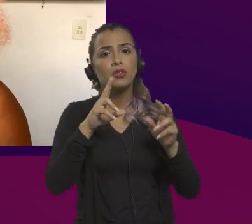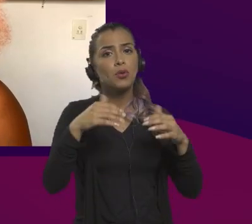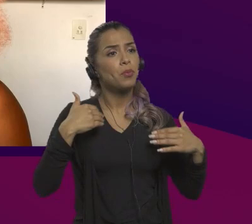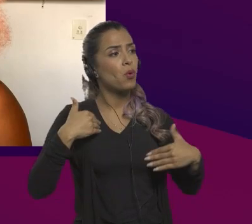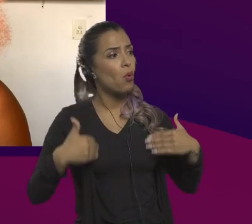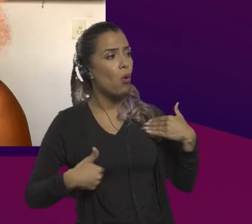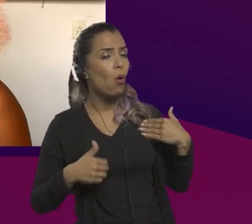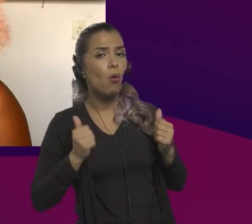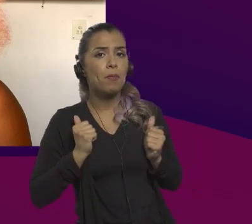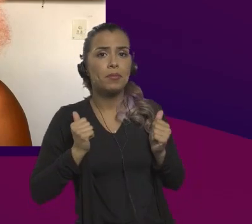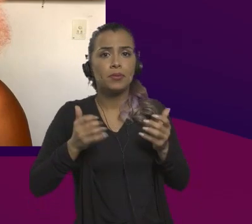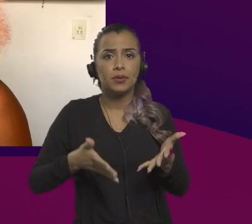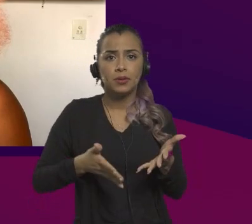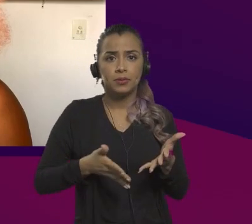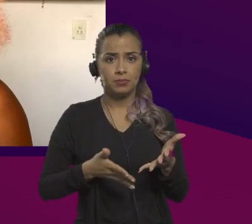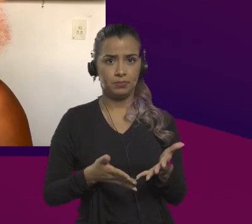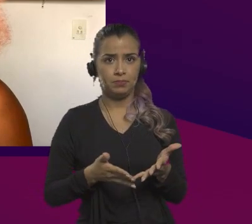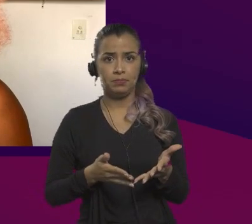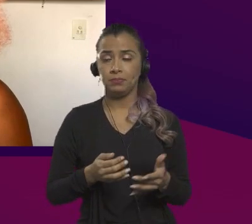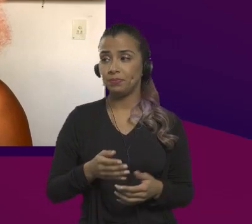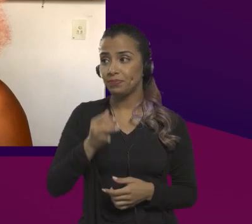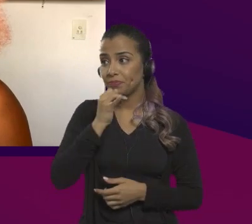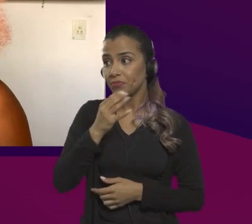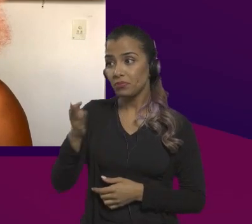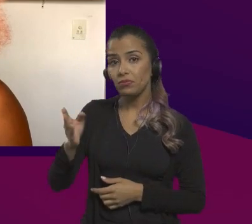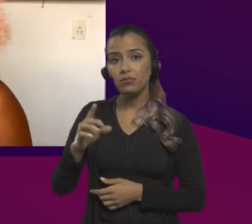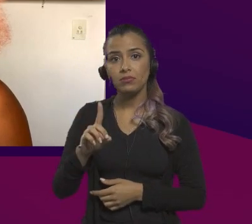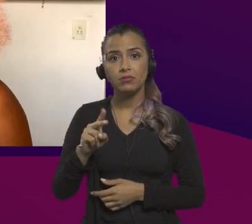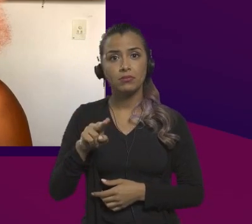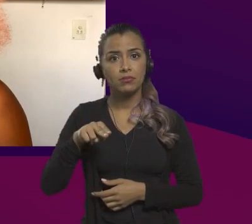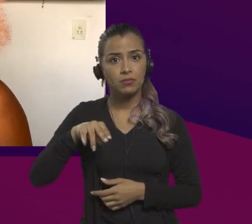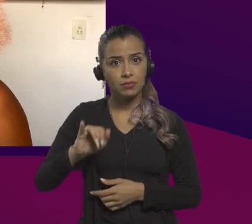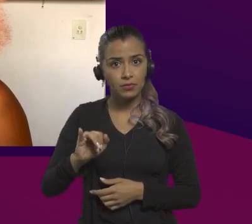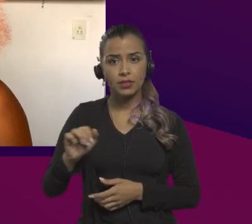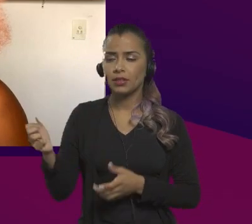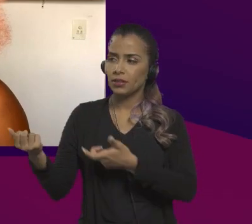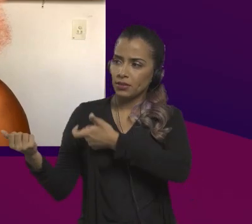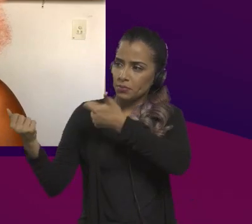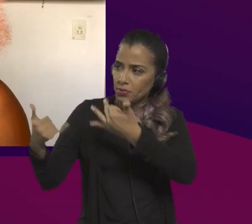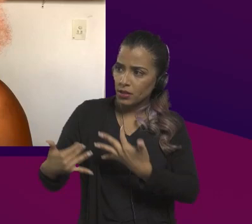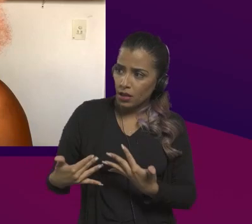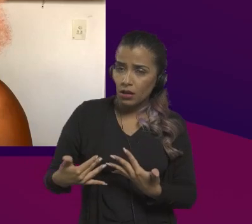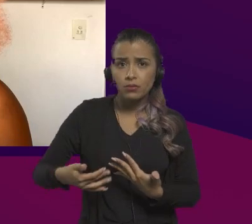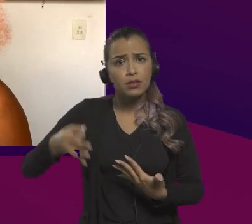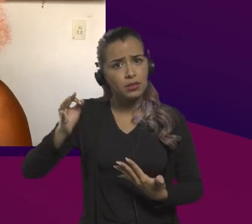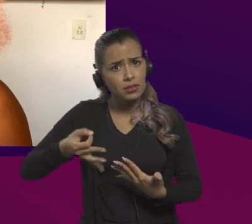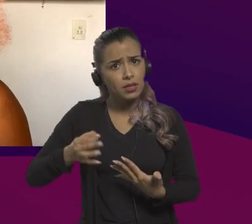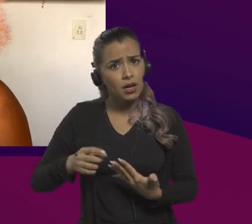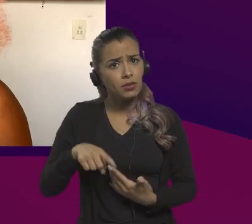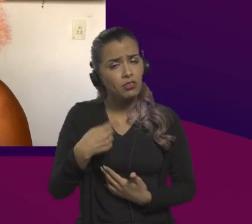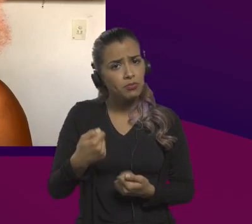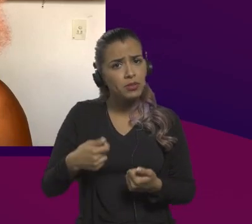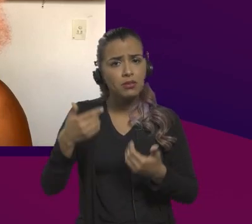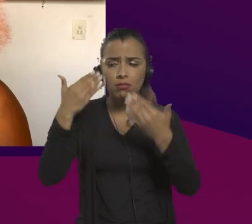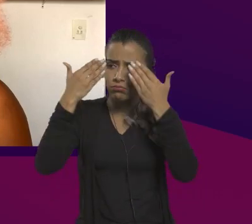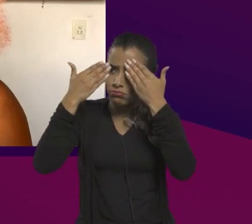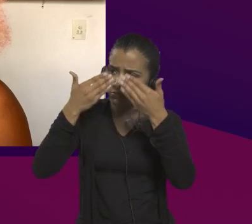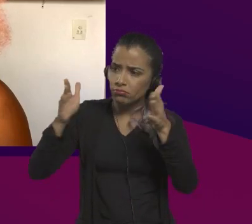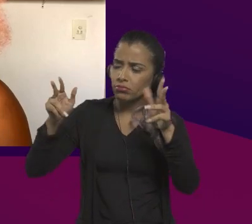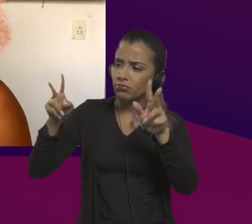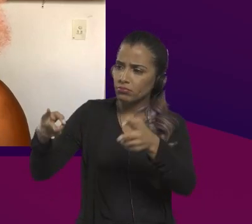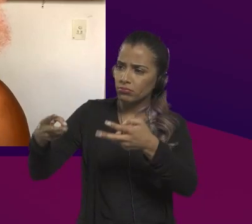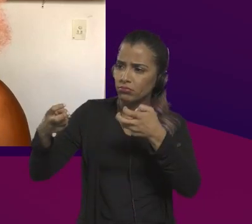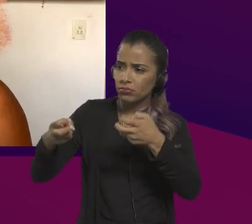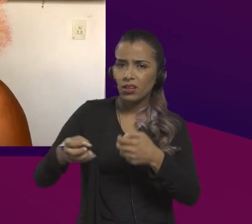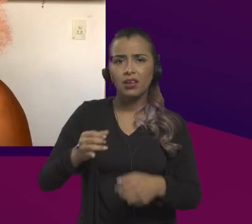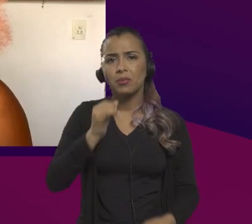maravilhosa falou, a Dani, é isso. A gente ver outras vivências, a gente tem que mudar o nosso olhar olhando, né? A gente não pode falar que a gente quer, ah,